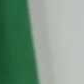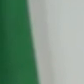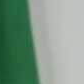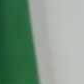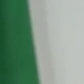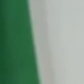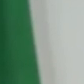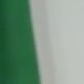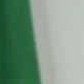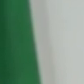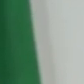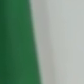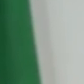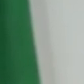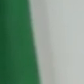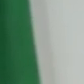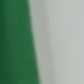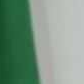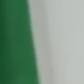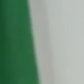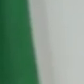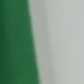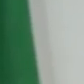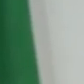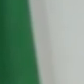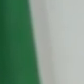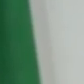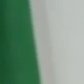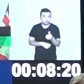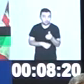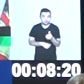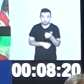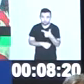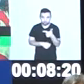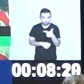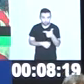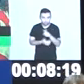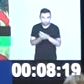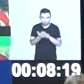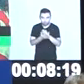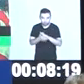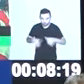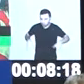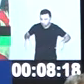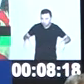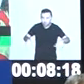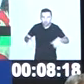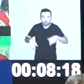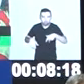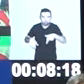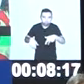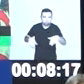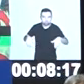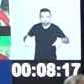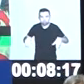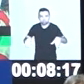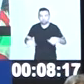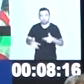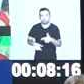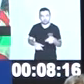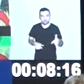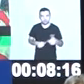do deputado Fabiano da Luz o parlamentar Apresentou um relatório elaborado pela Secretaria de Estado da Educação